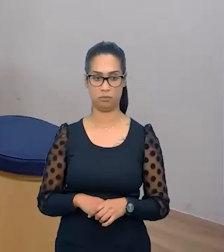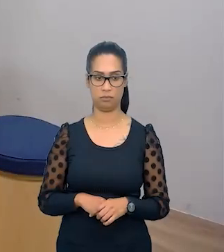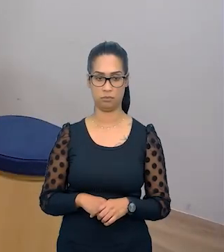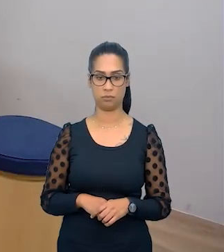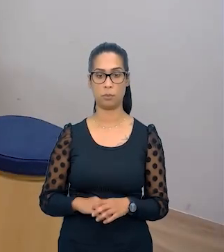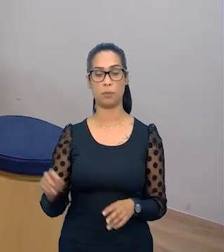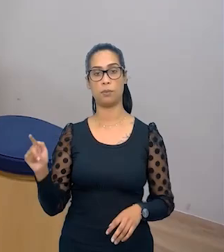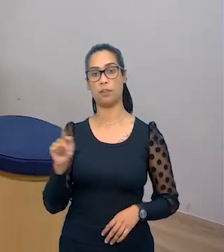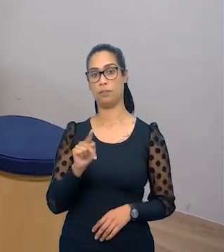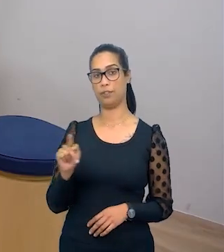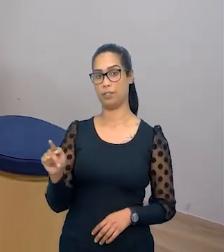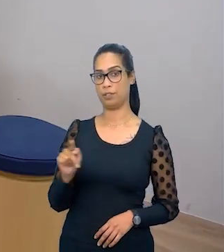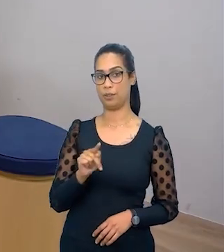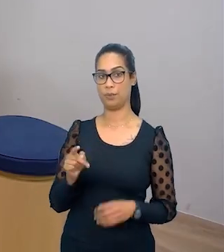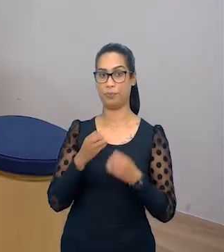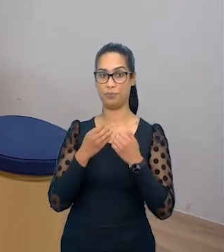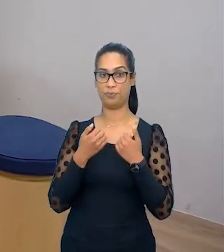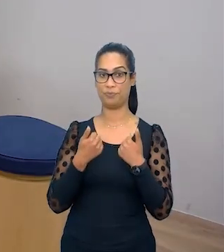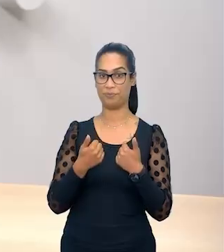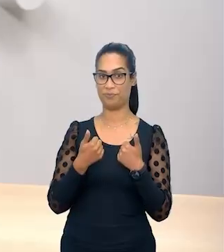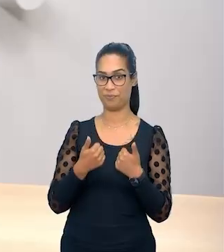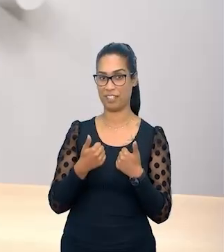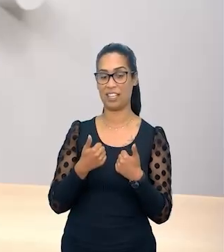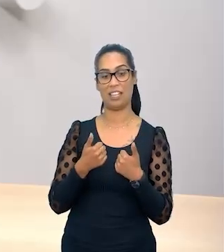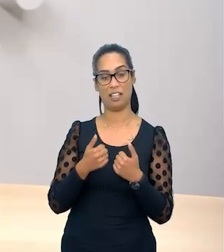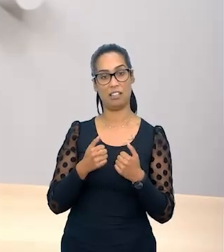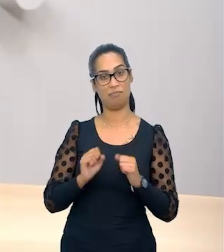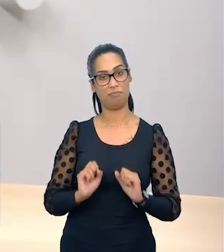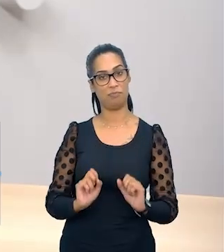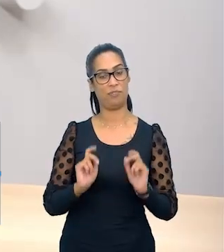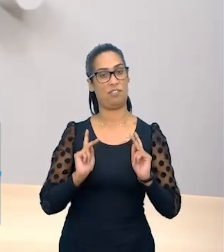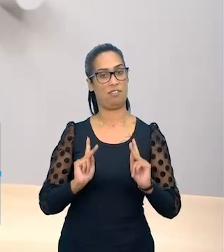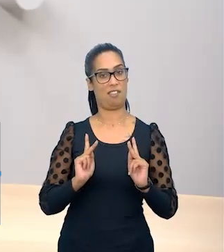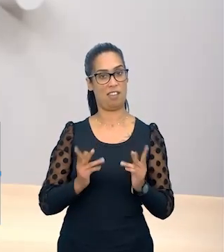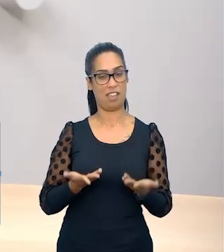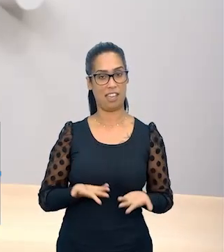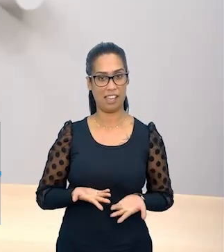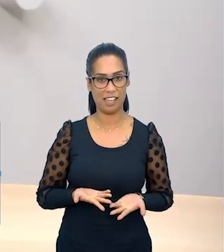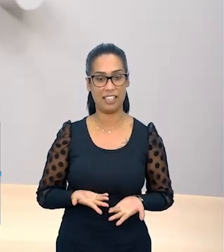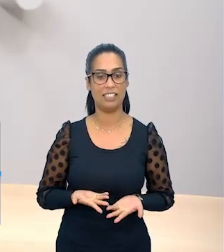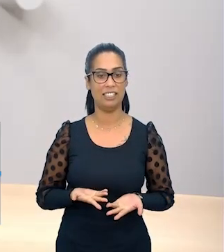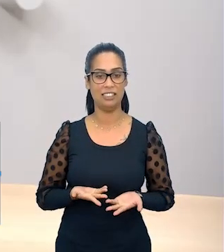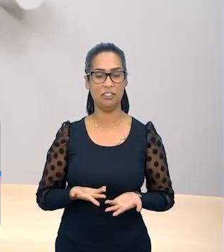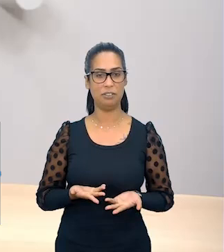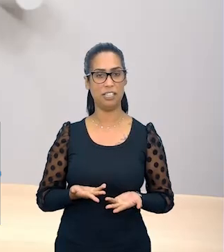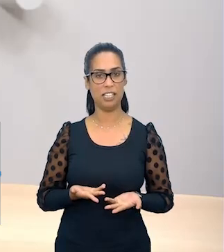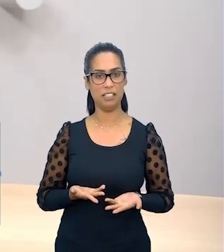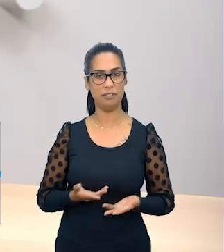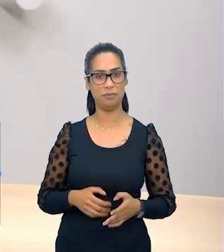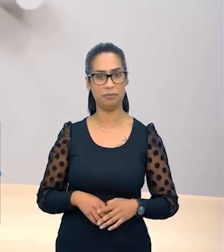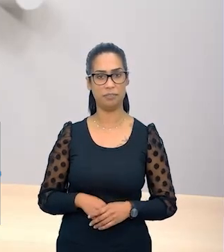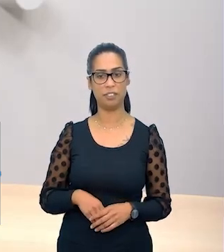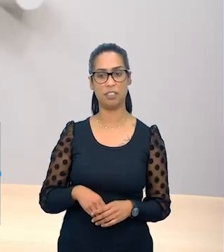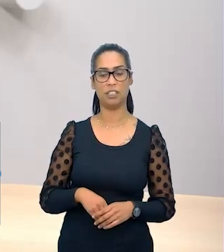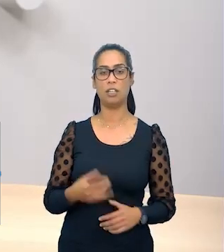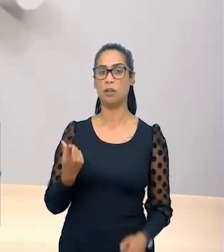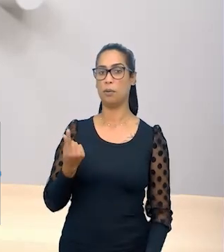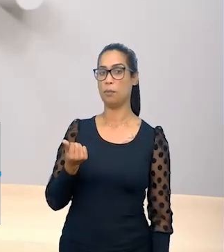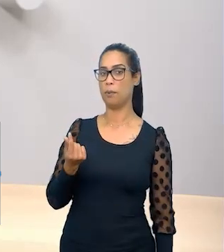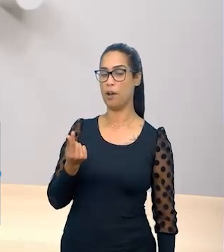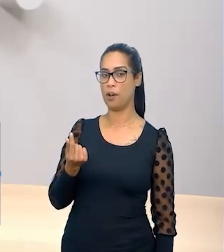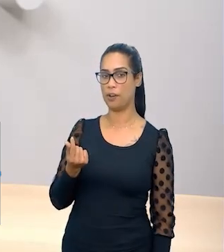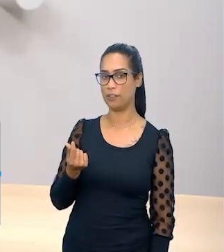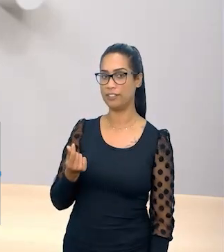Professores e professoras deu money, né? Maior número de moneys. Então, você pode, então, brincar com